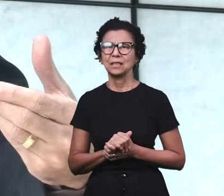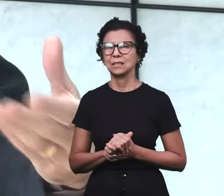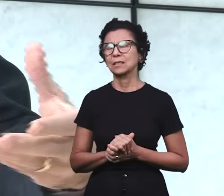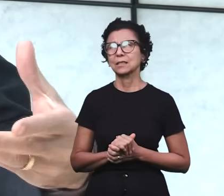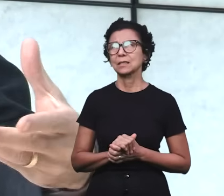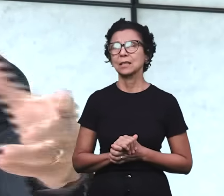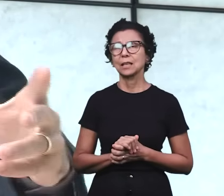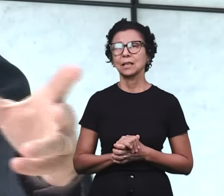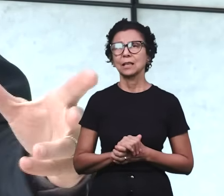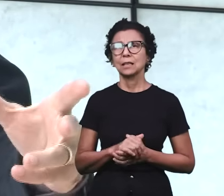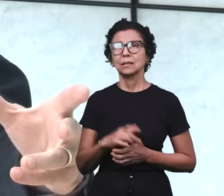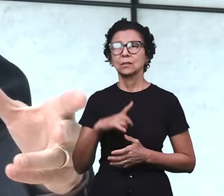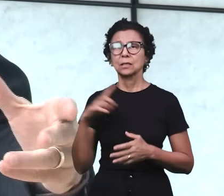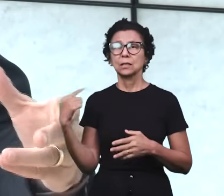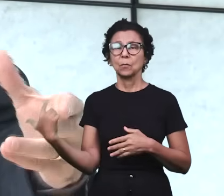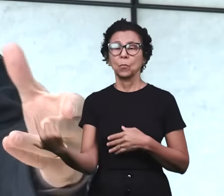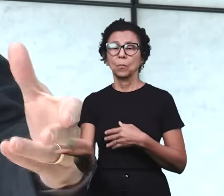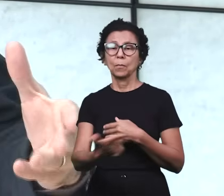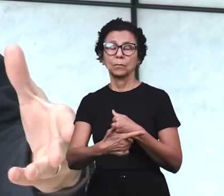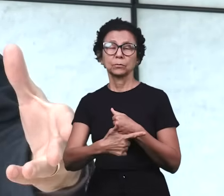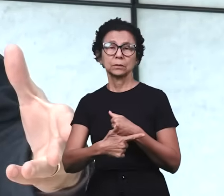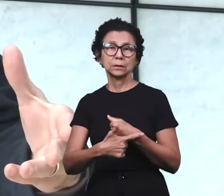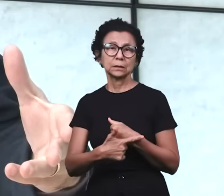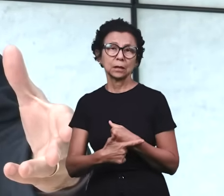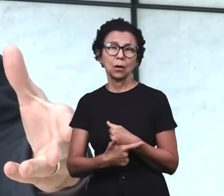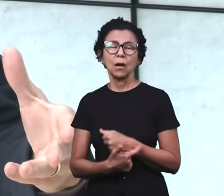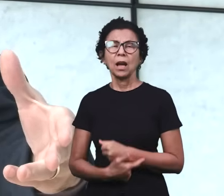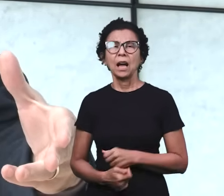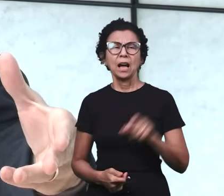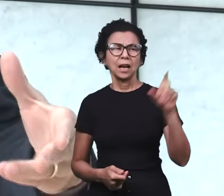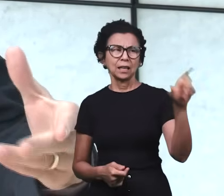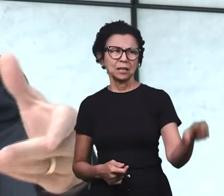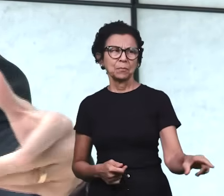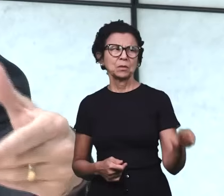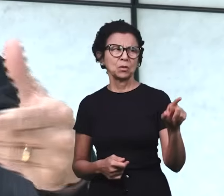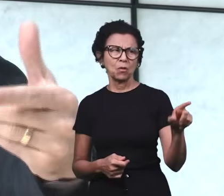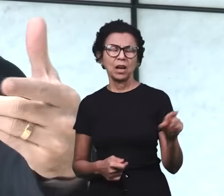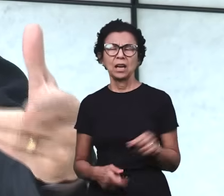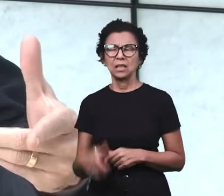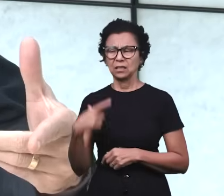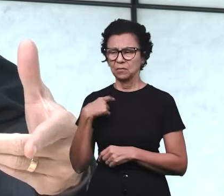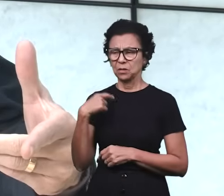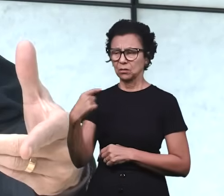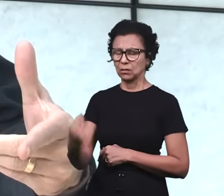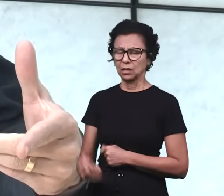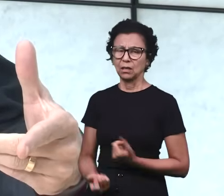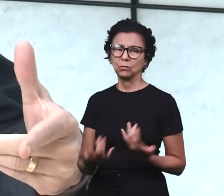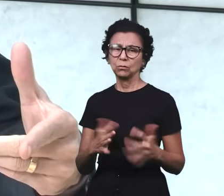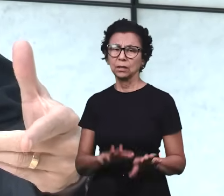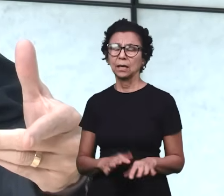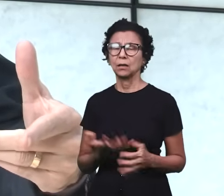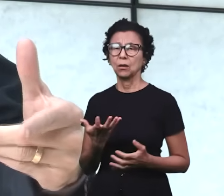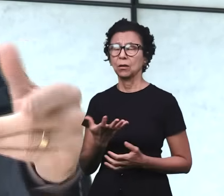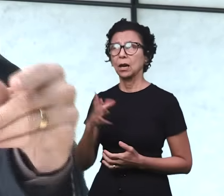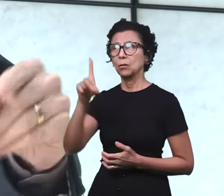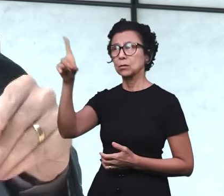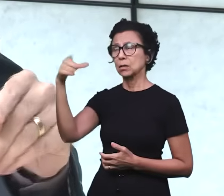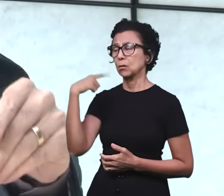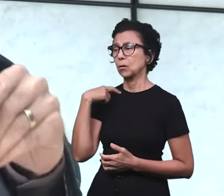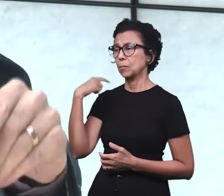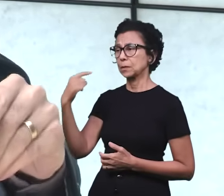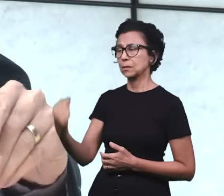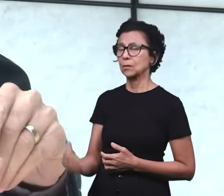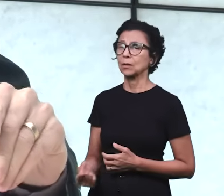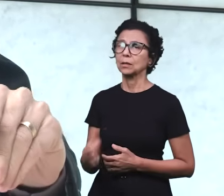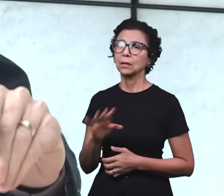que nos colocou, mas não é. Foi permissão do Senhor. E o Senhor tem um propósito Isso, muito bom. para